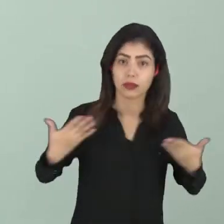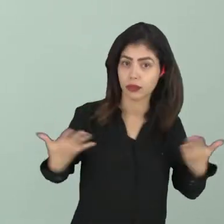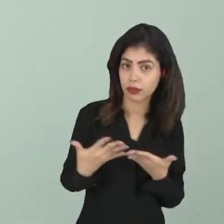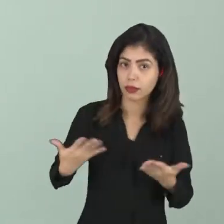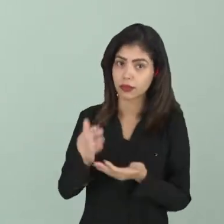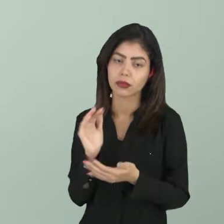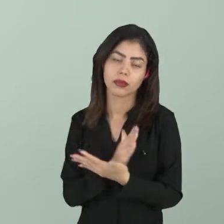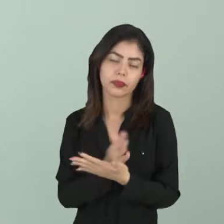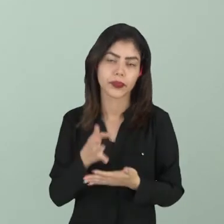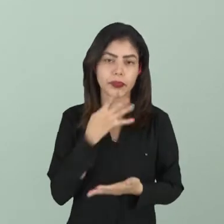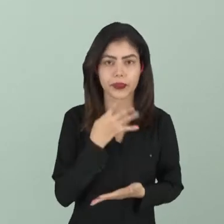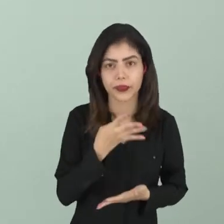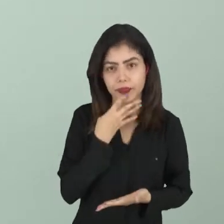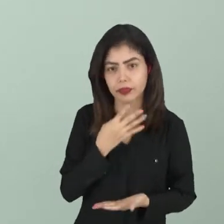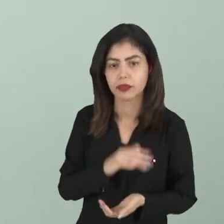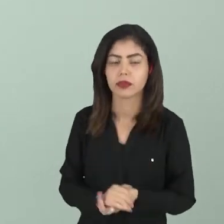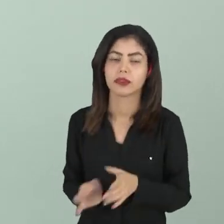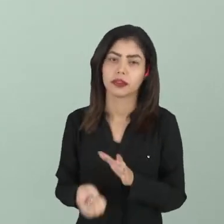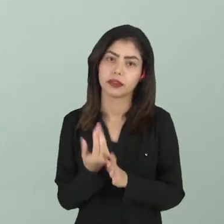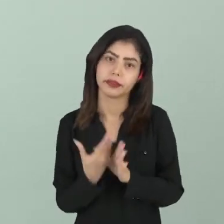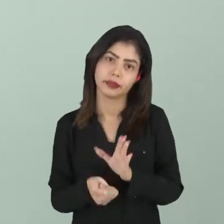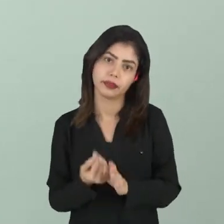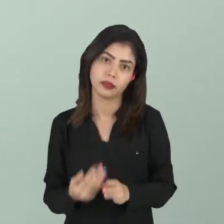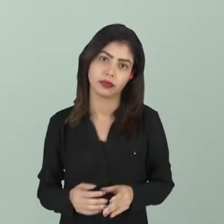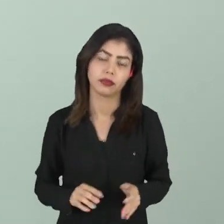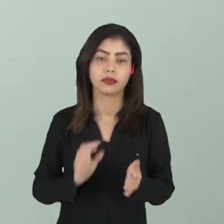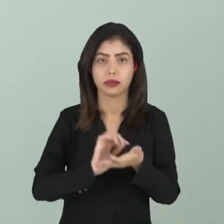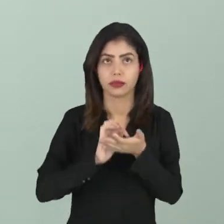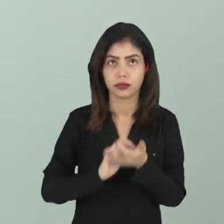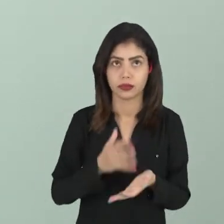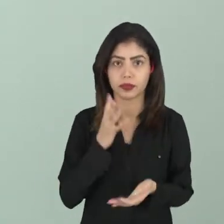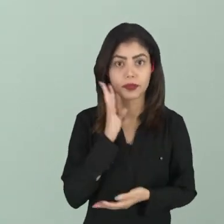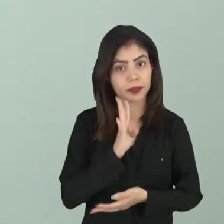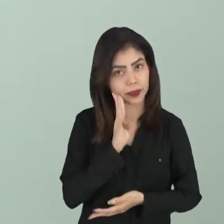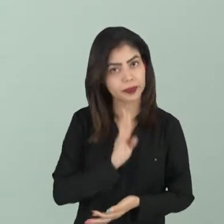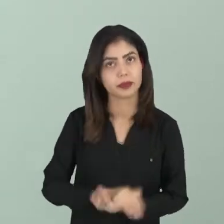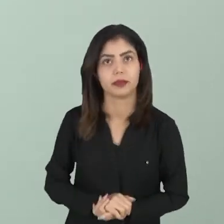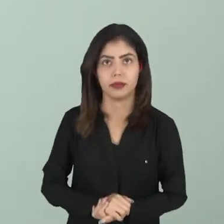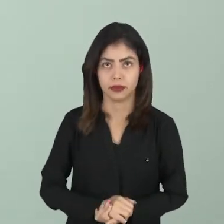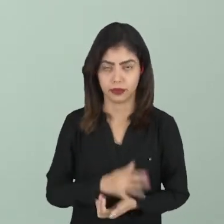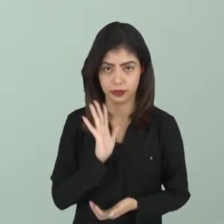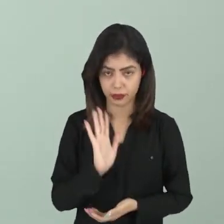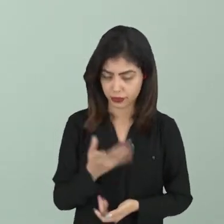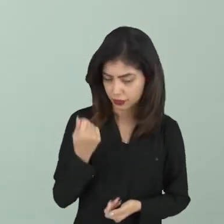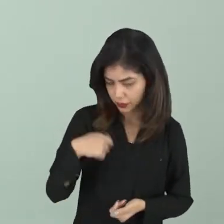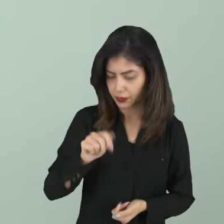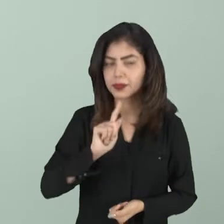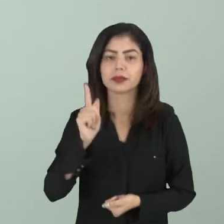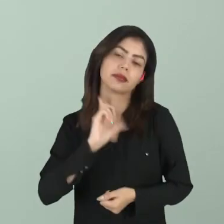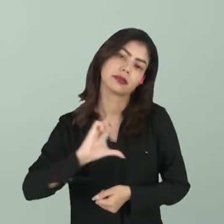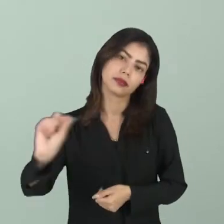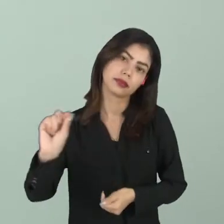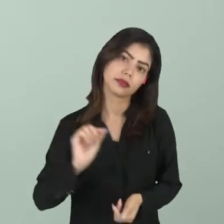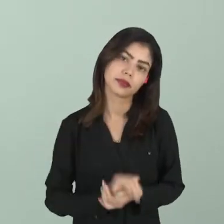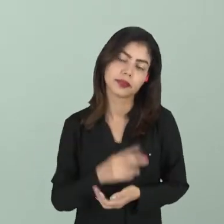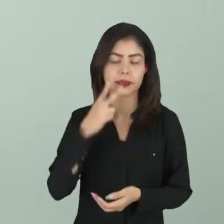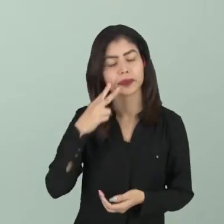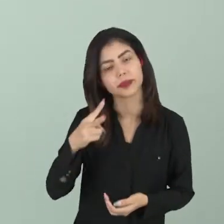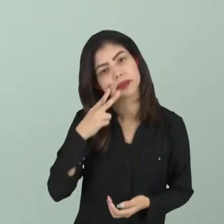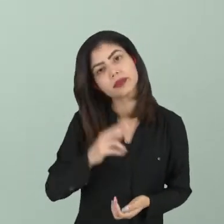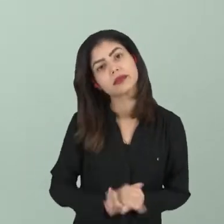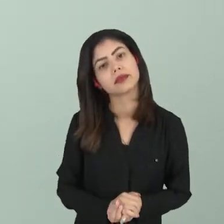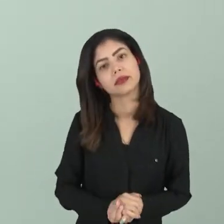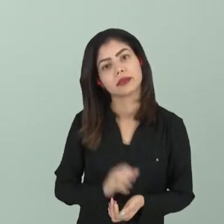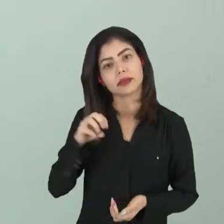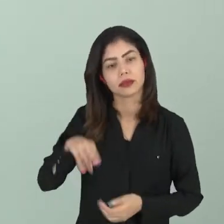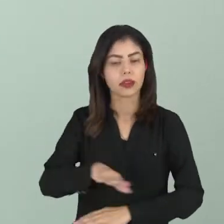conhece algumas obras que hoje são reproduzidas no meio digital. Olha que coisa incrível, né? A gente já não precisa ir ao Museu de Louvre para ver